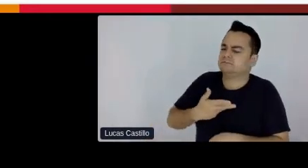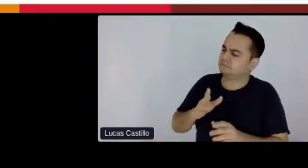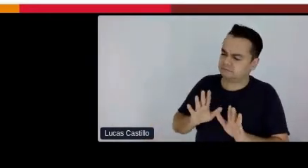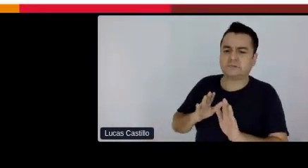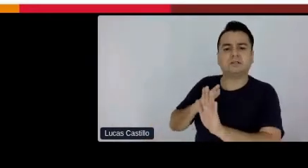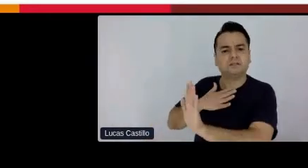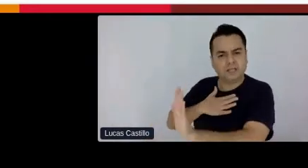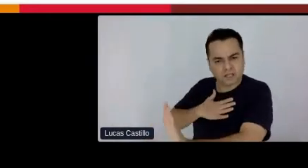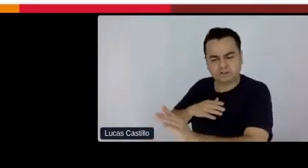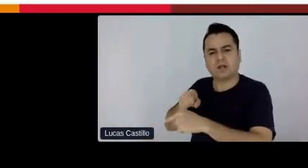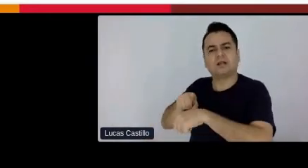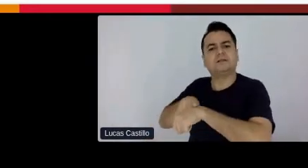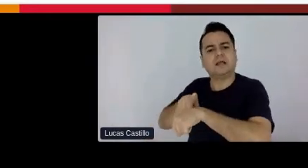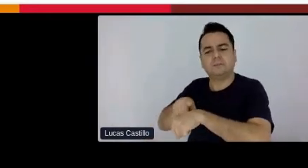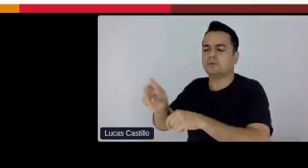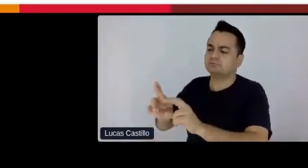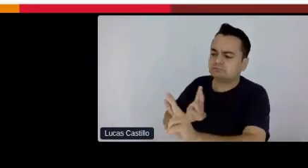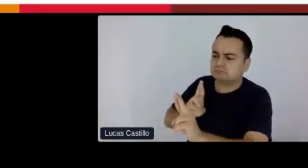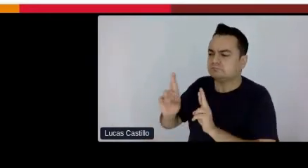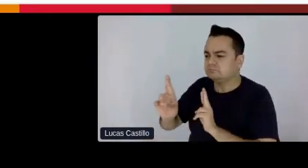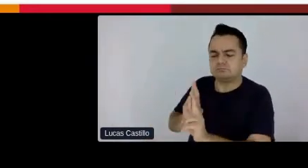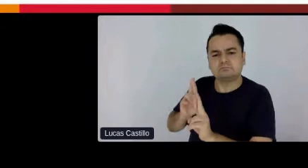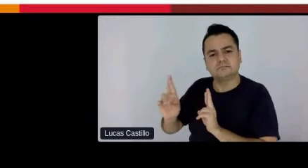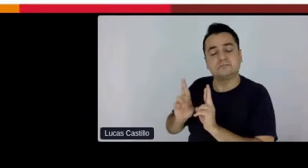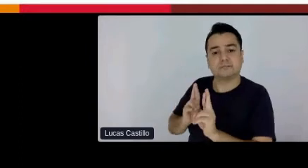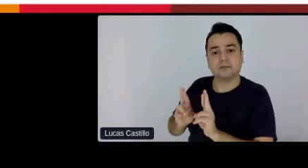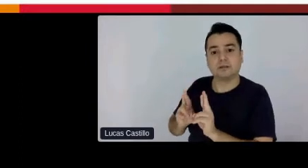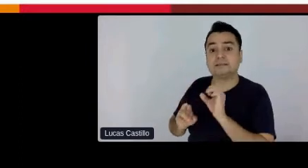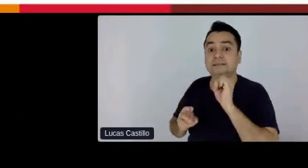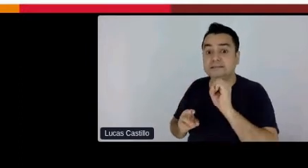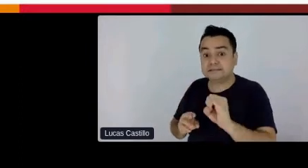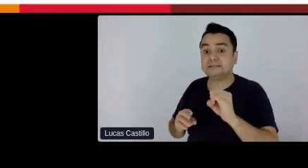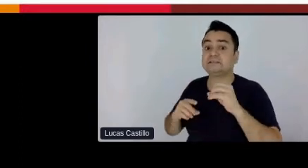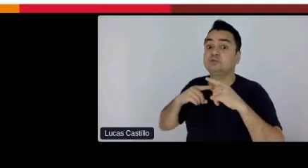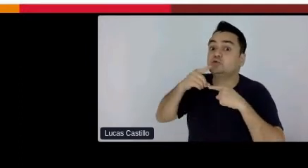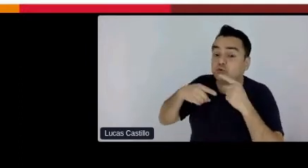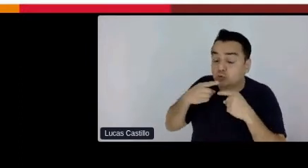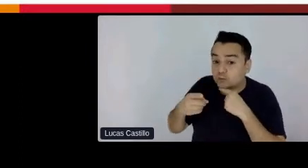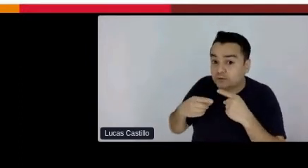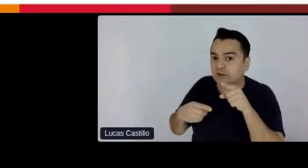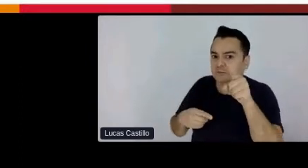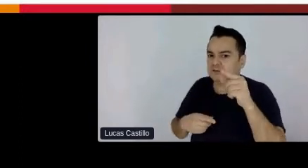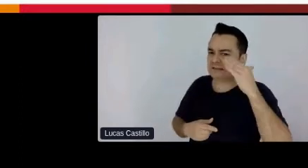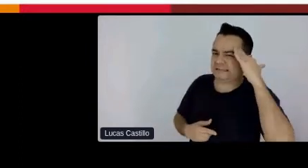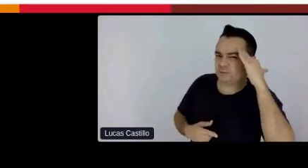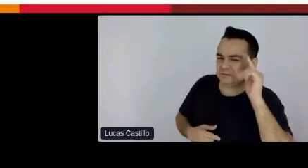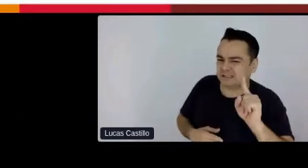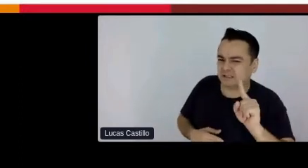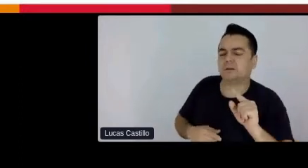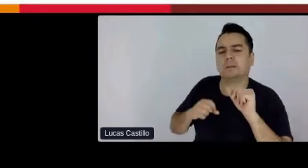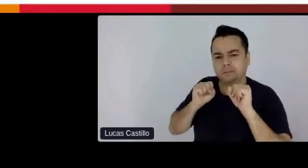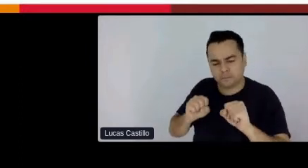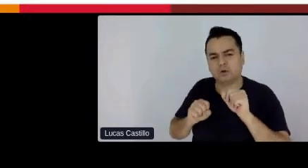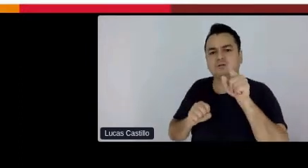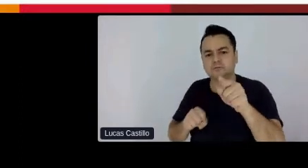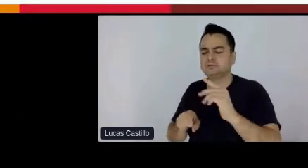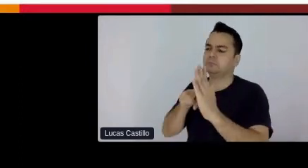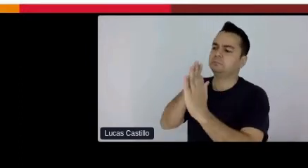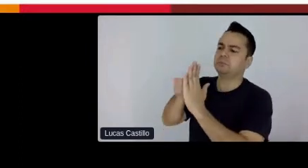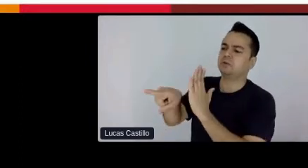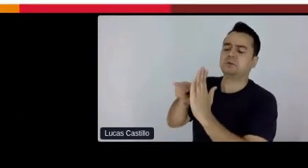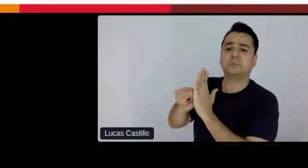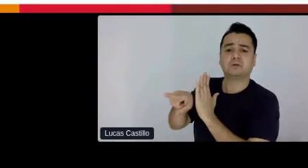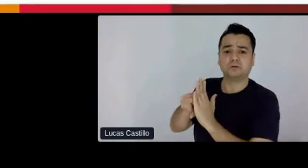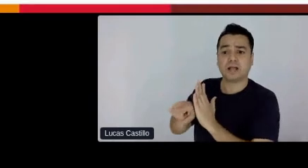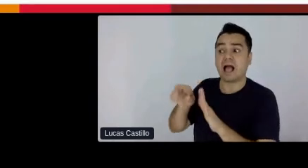candidato consiga responder às suas perguntas. Se tiver dúvida, para entender alguma coisa, se tiver dificuldade, né,